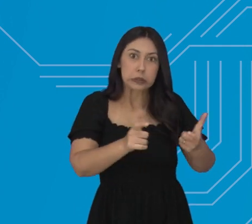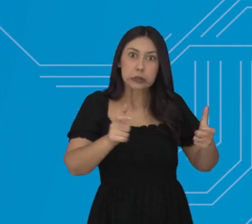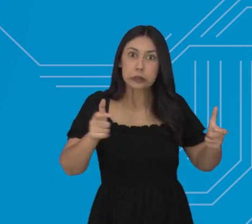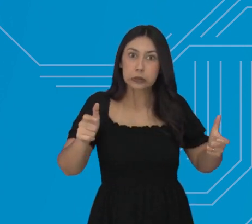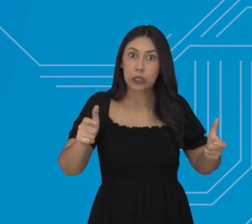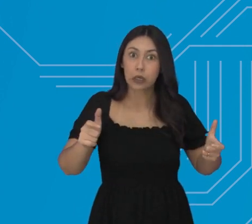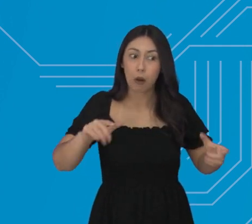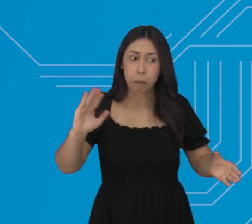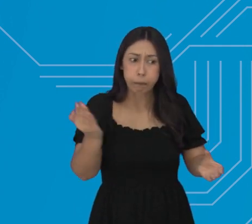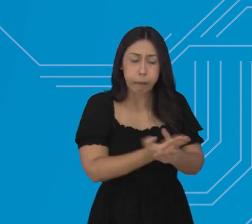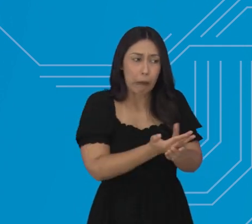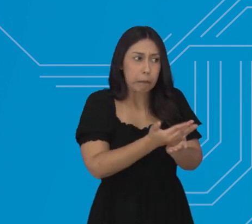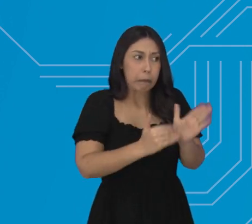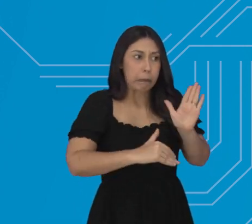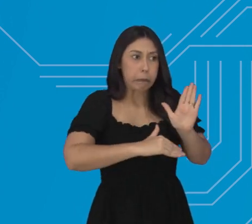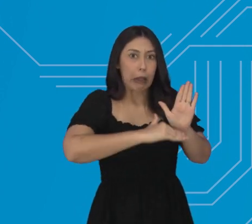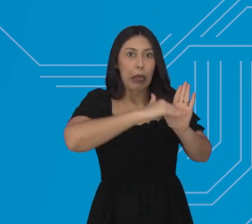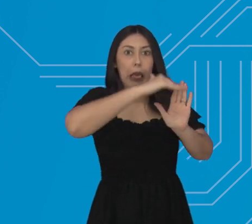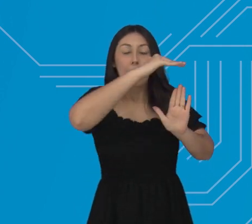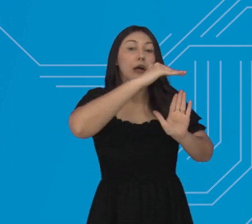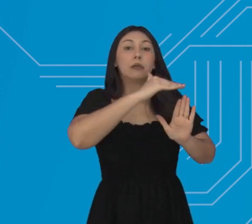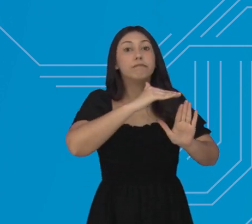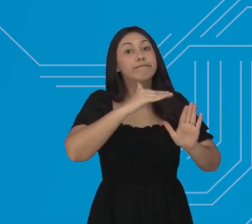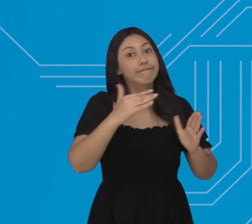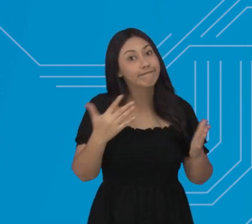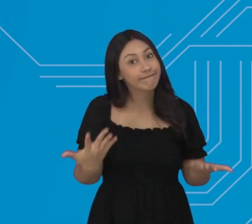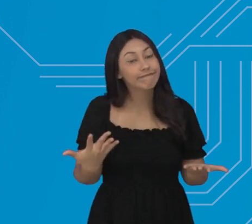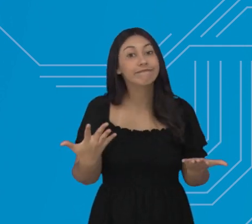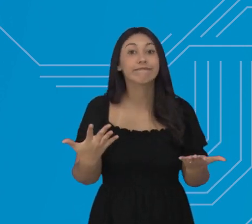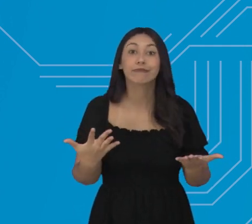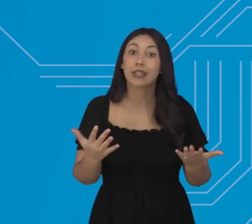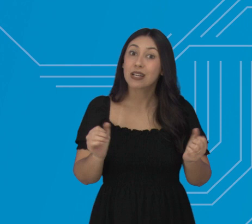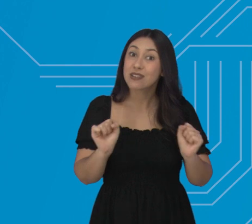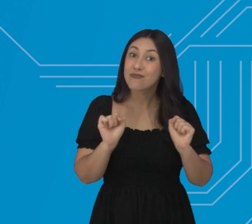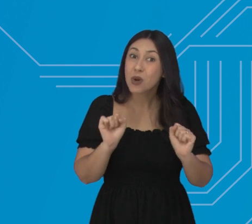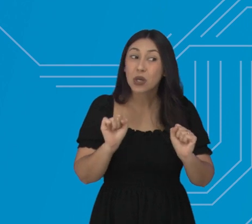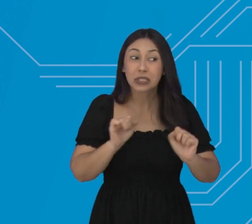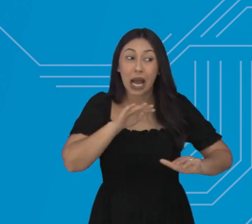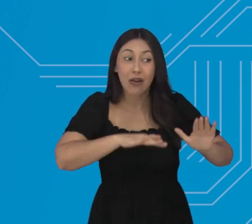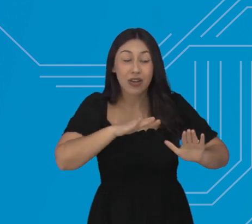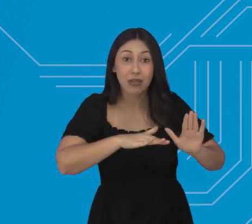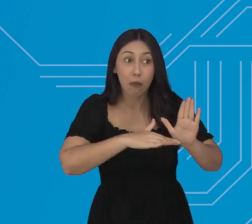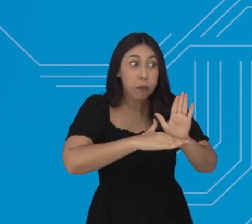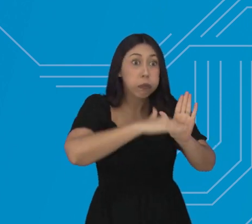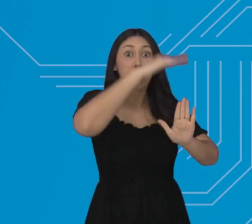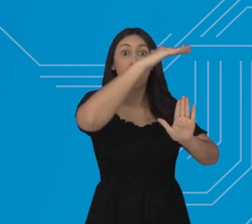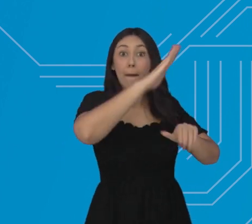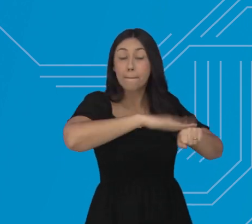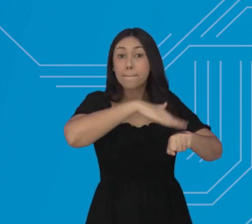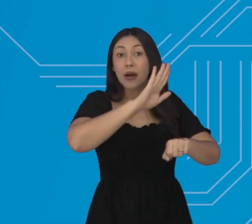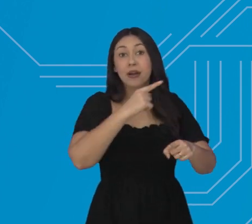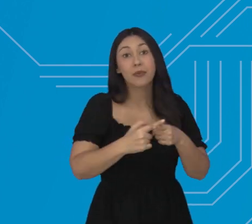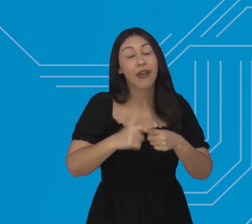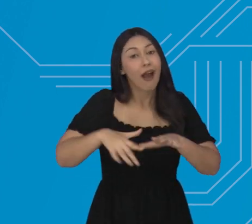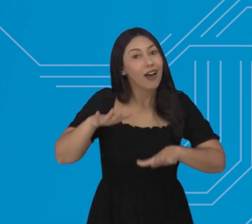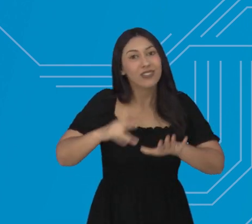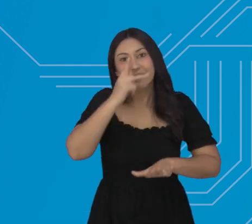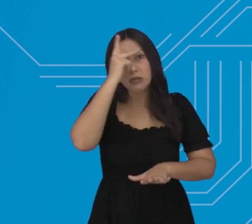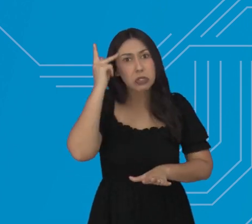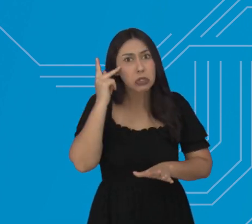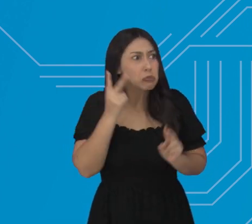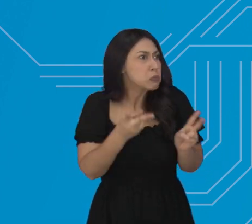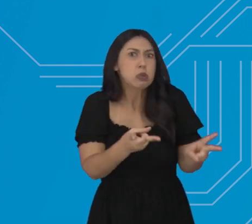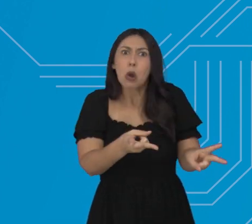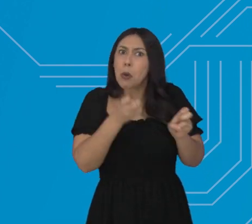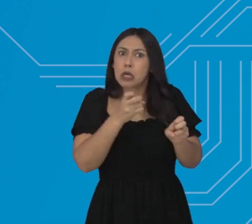de 6 mil processos por mês. Segundo especialistas, esse total ainda pode estar subnotificado, já que muitas pessoas não